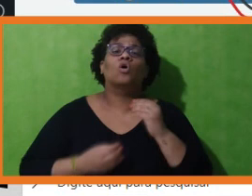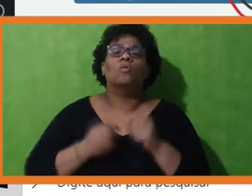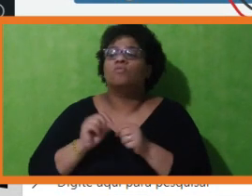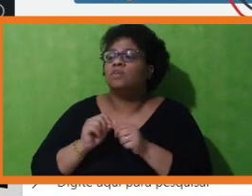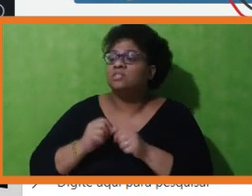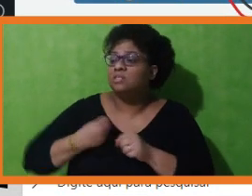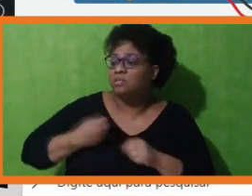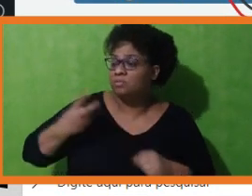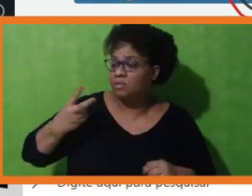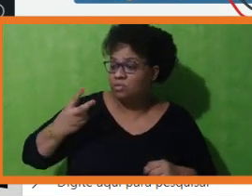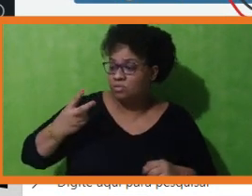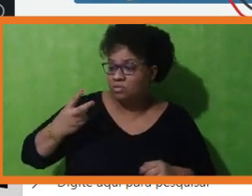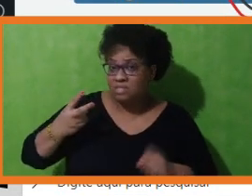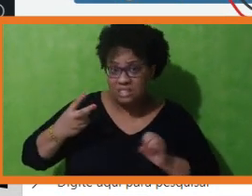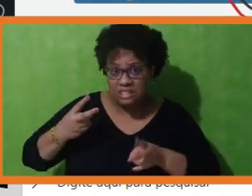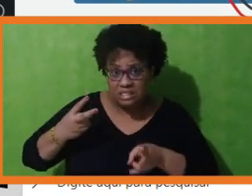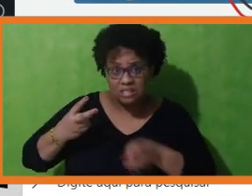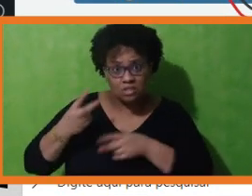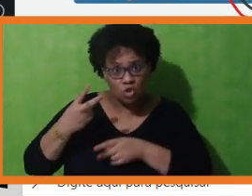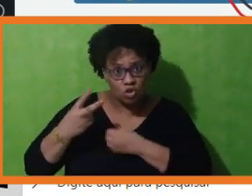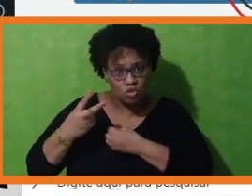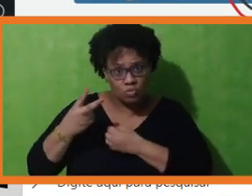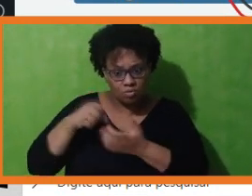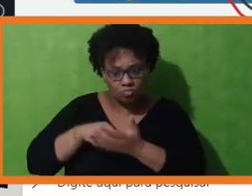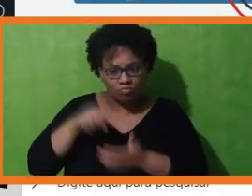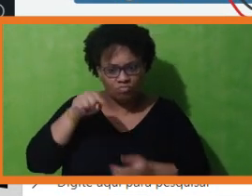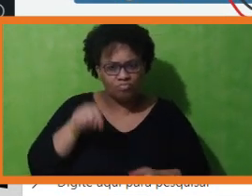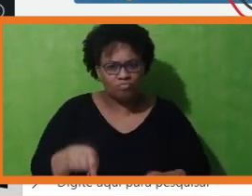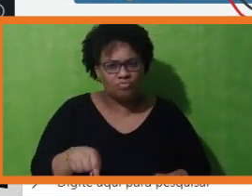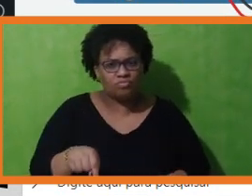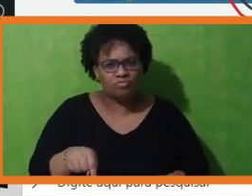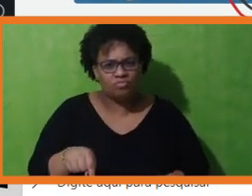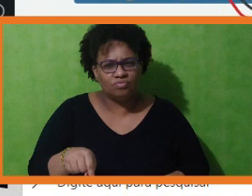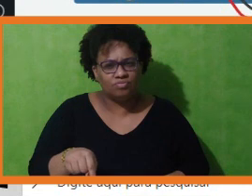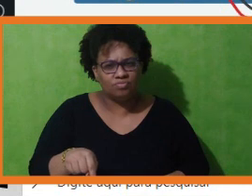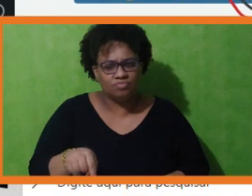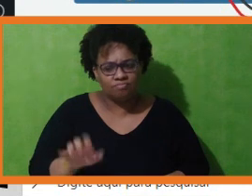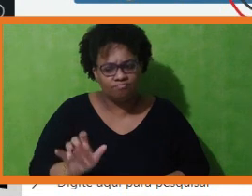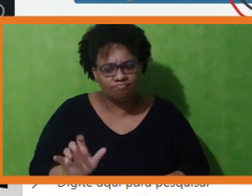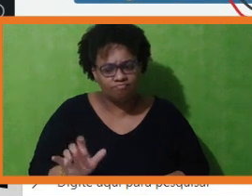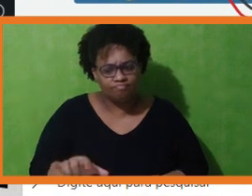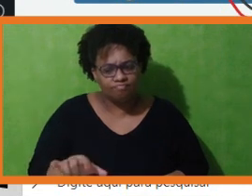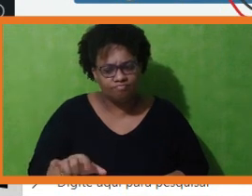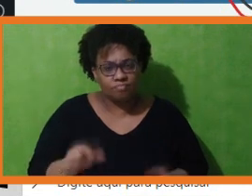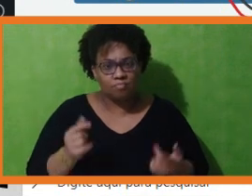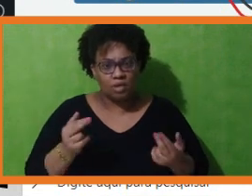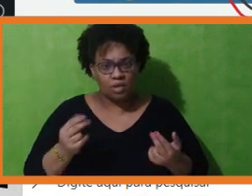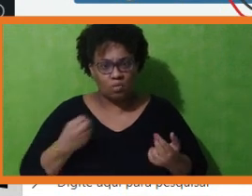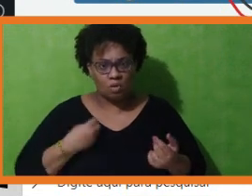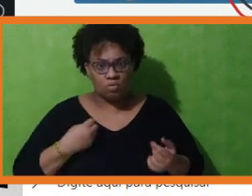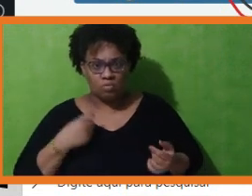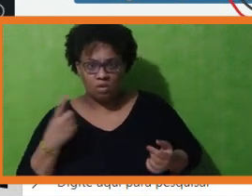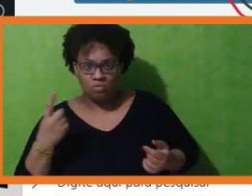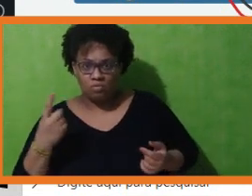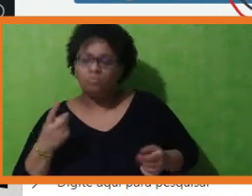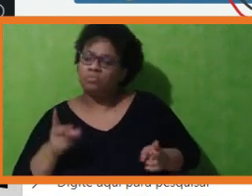O que é que eu quero que faça nesse botão 2? Eu quero que enquanto o botão 2 esteja pressionado, ou seja, enquanto a leitura do botão 2 for